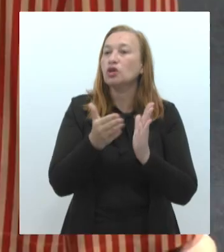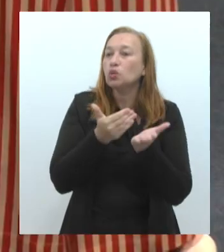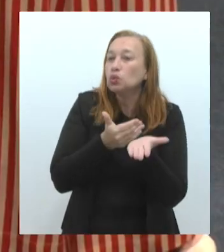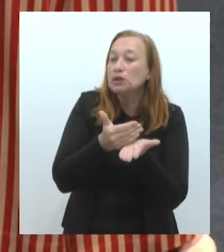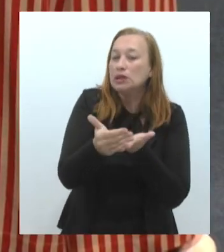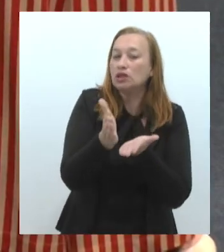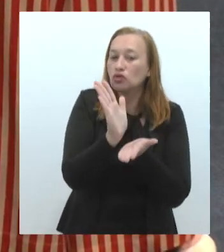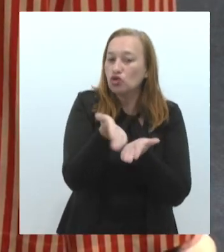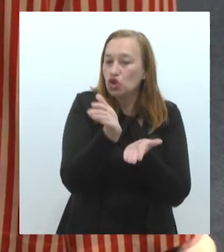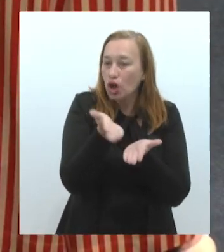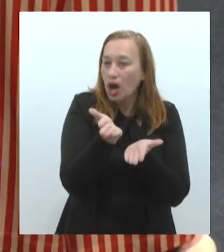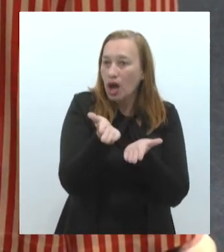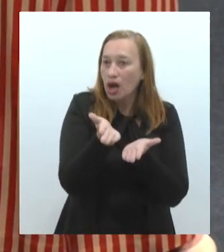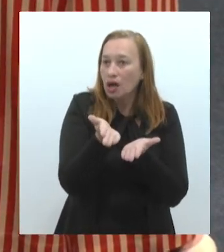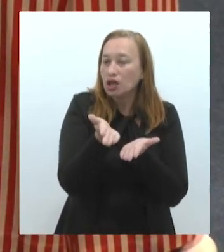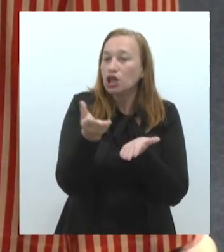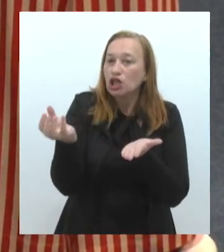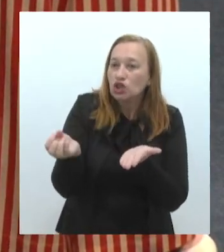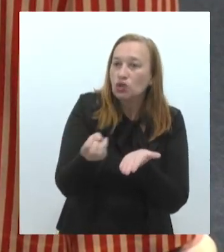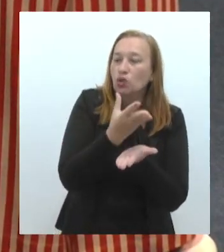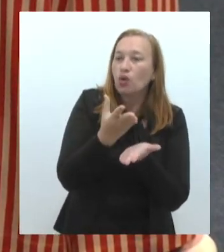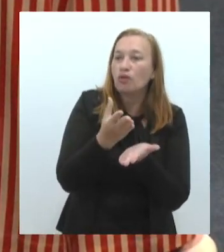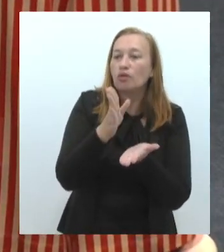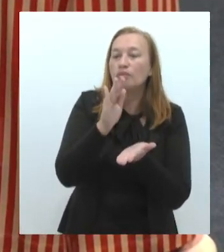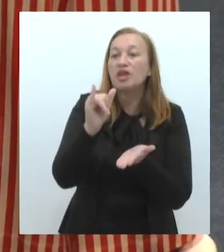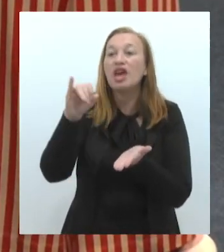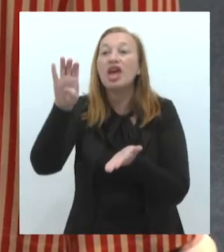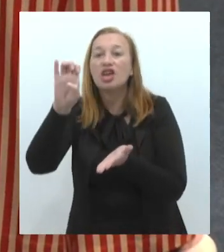início desse novo biênio,